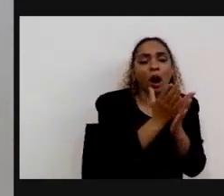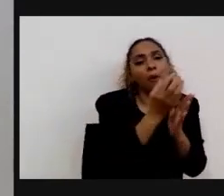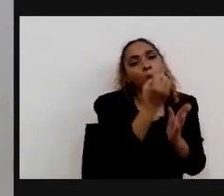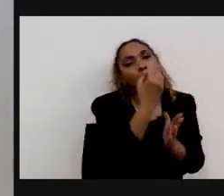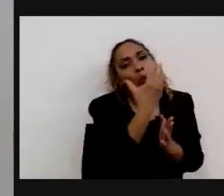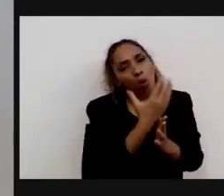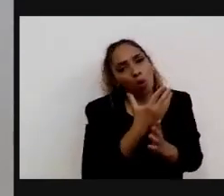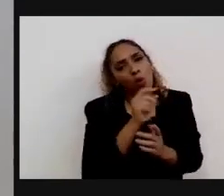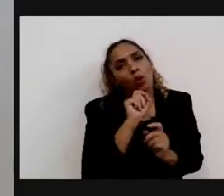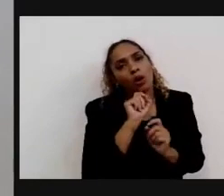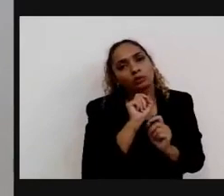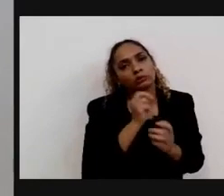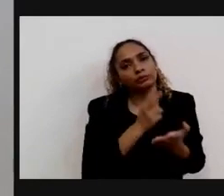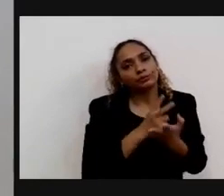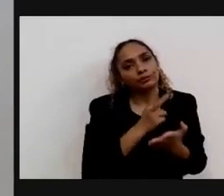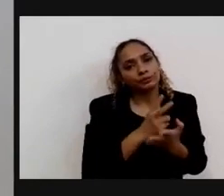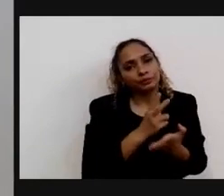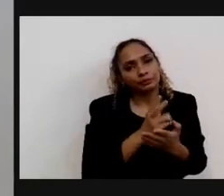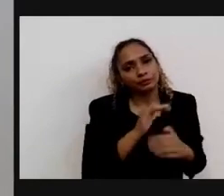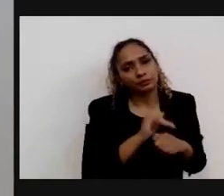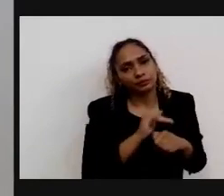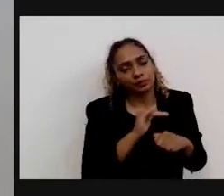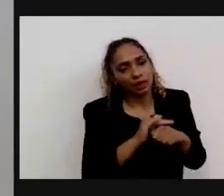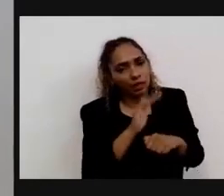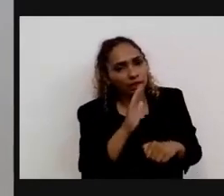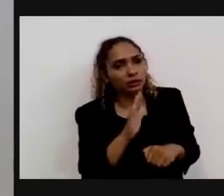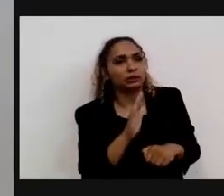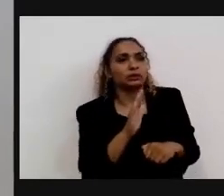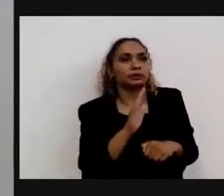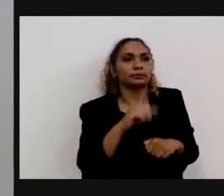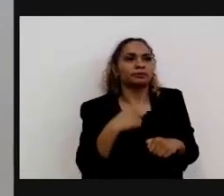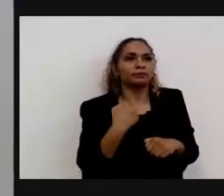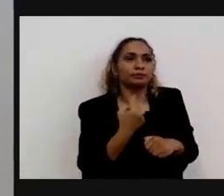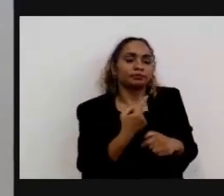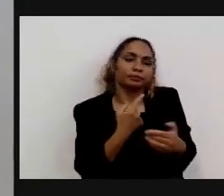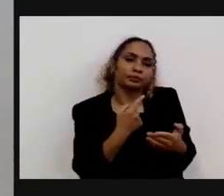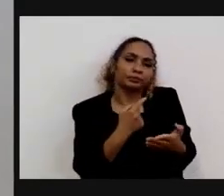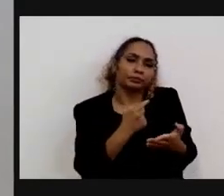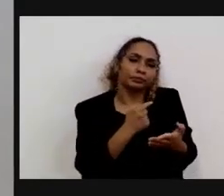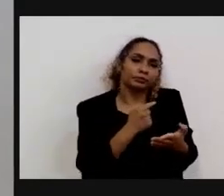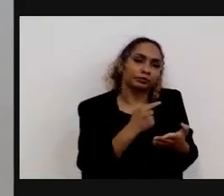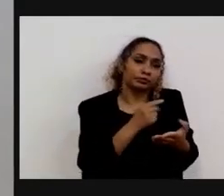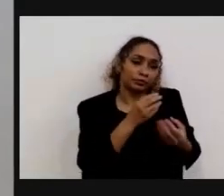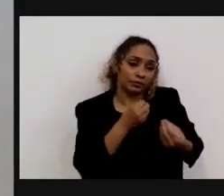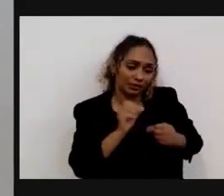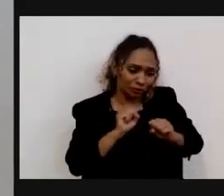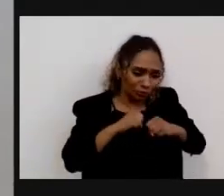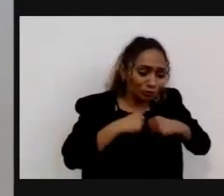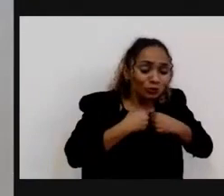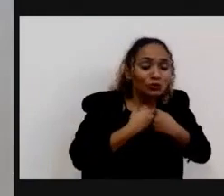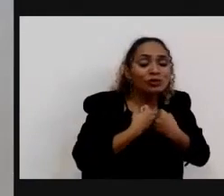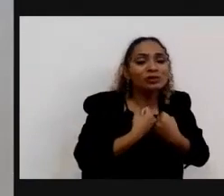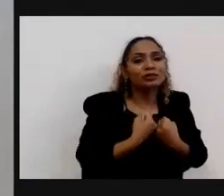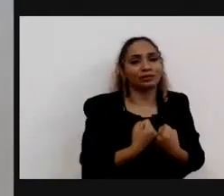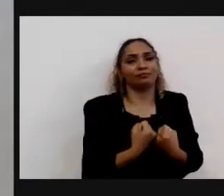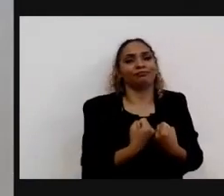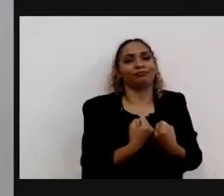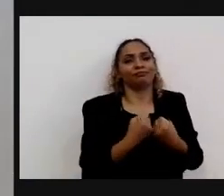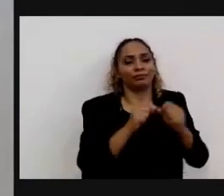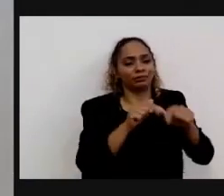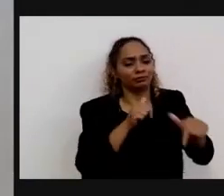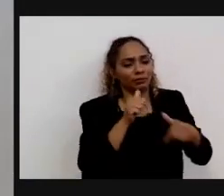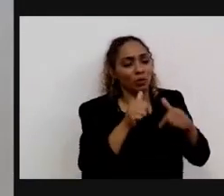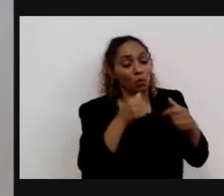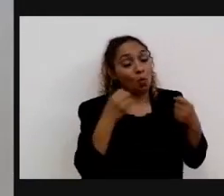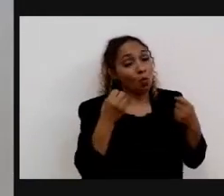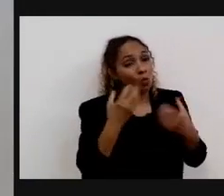que é cada vez mais a gente pactuar entregas eu insisto